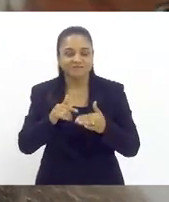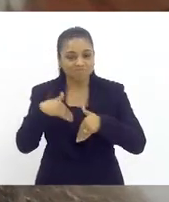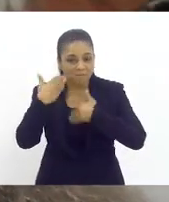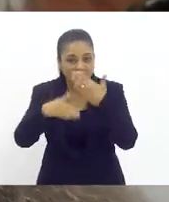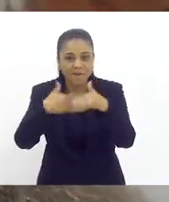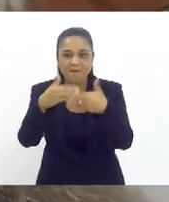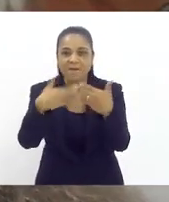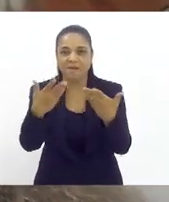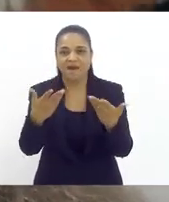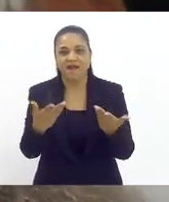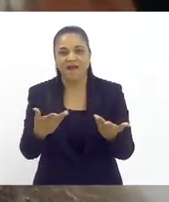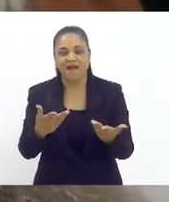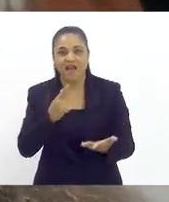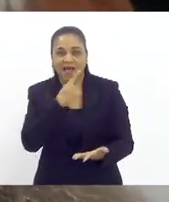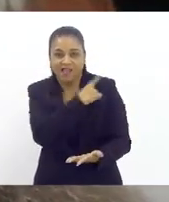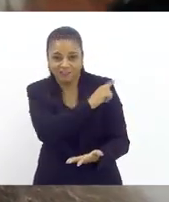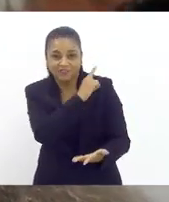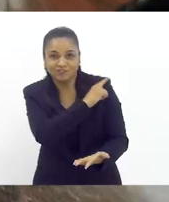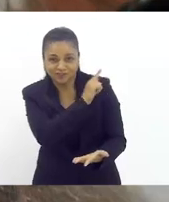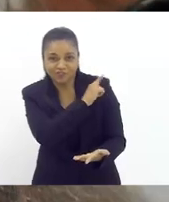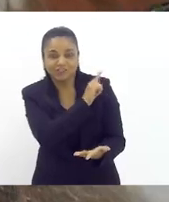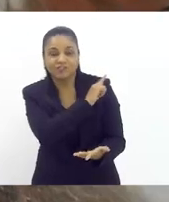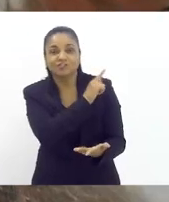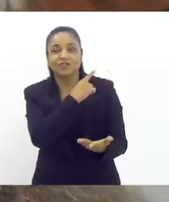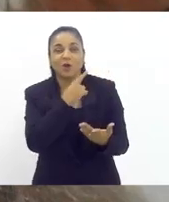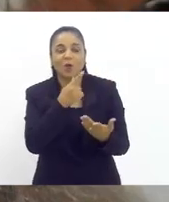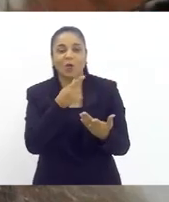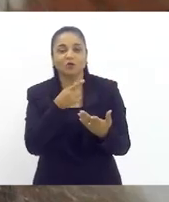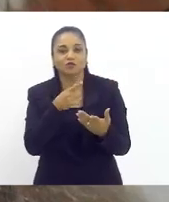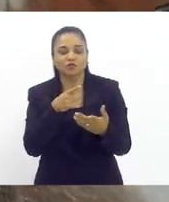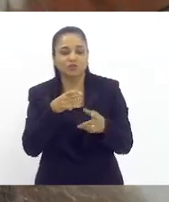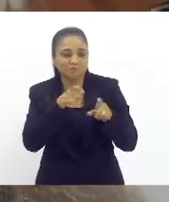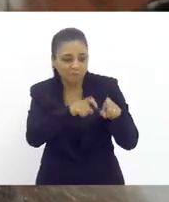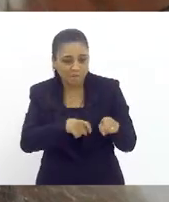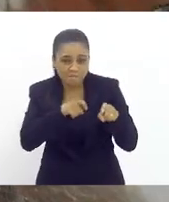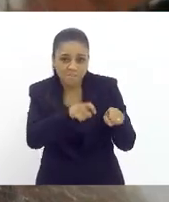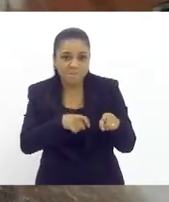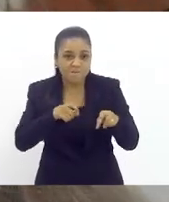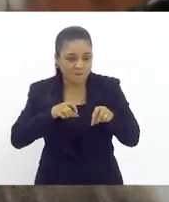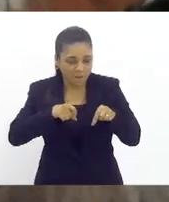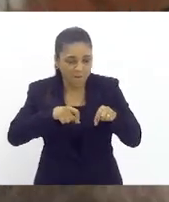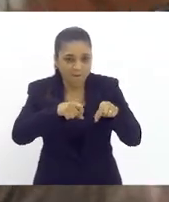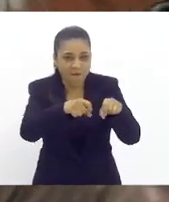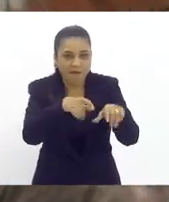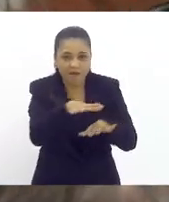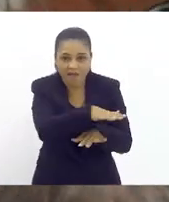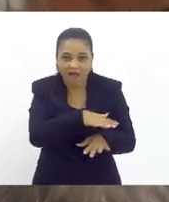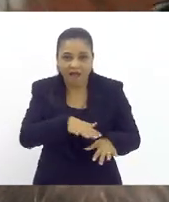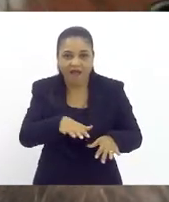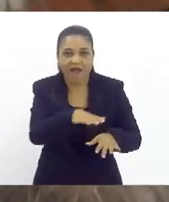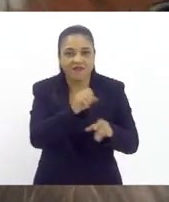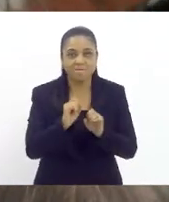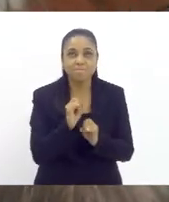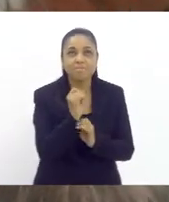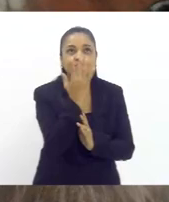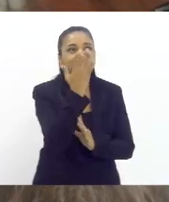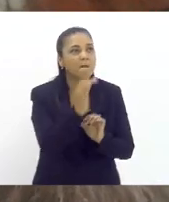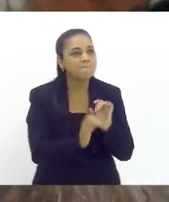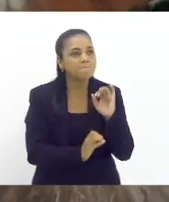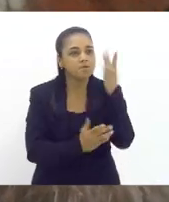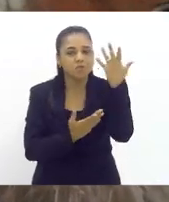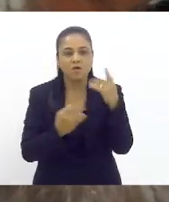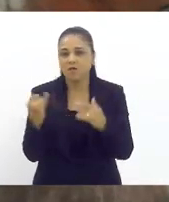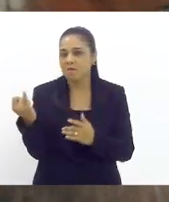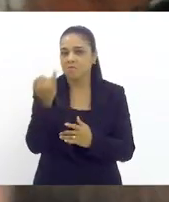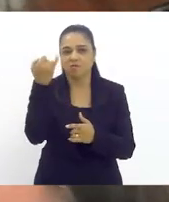avançarmos numa gestão de fato um plano de manejo numa área que é importantíssima para nossa cidade para o nosso